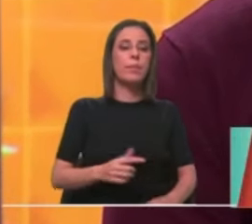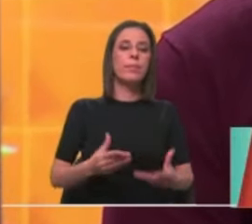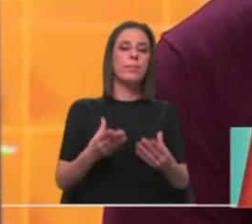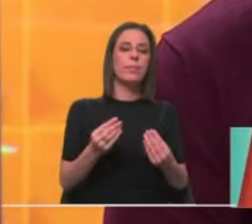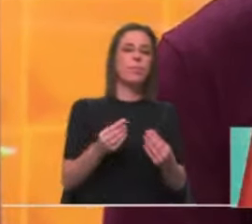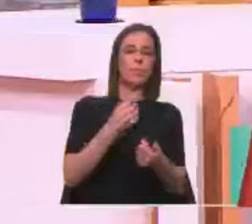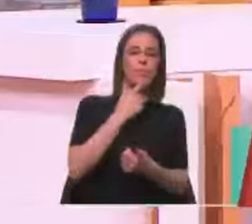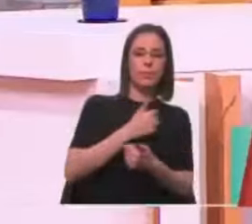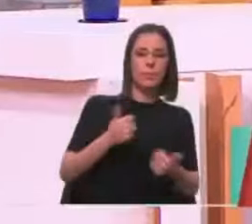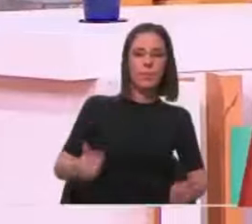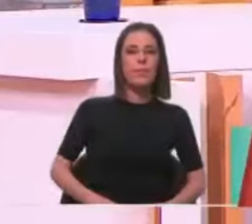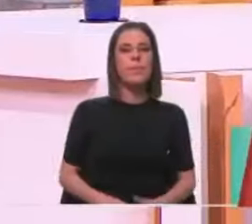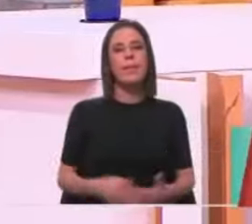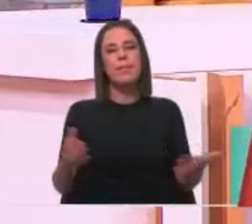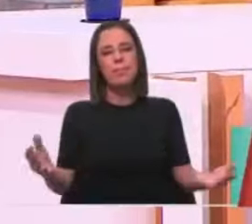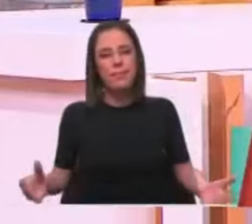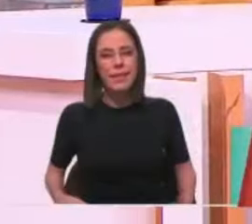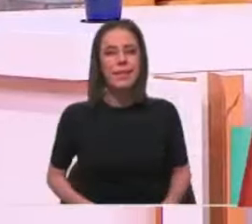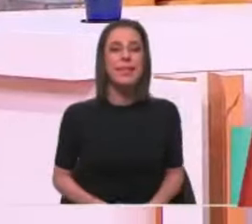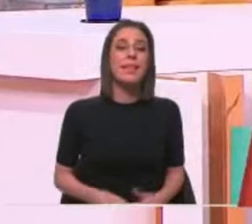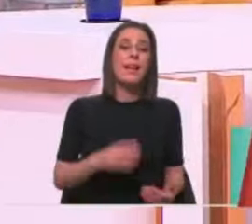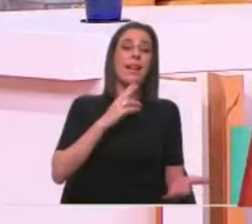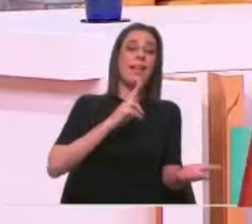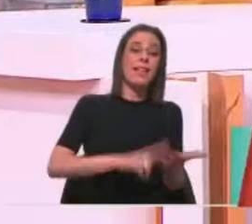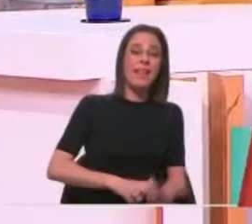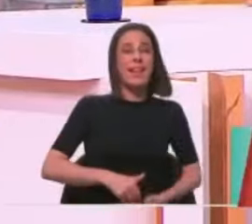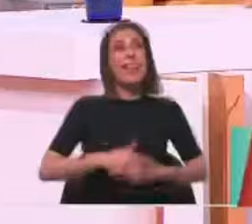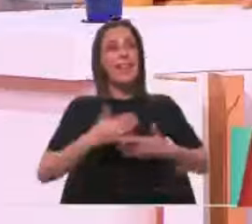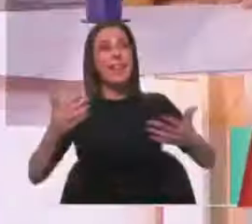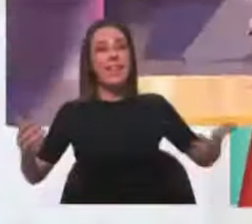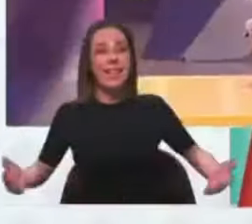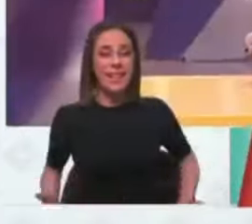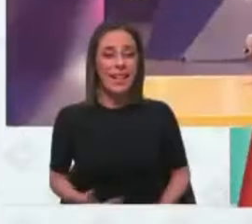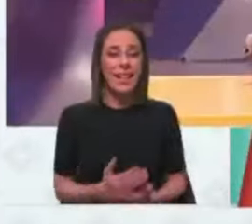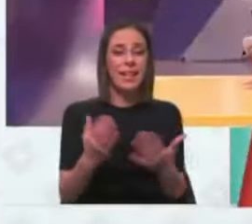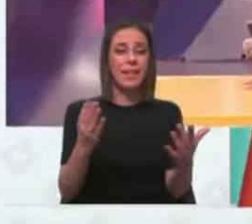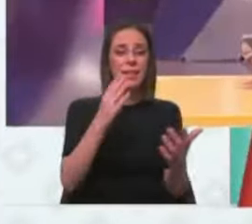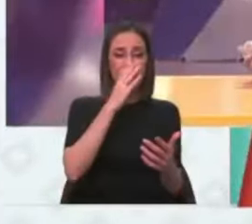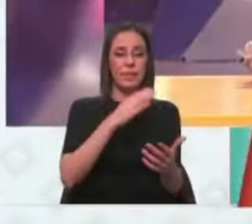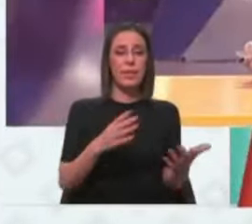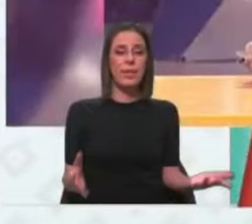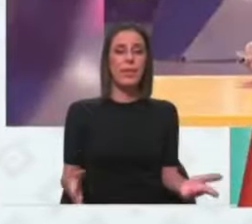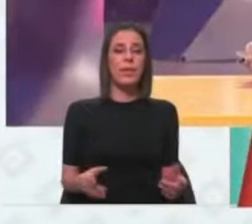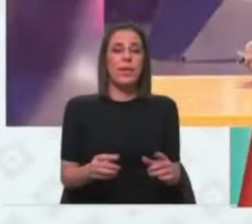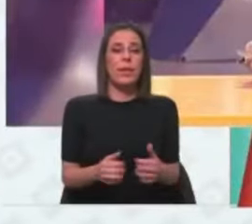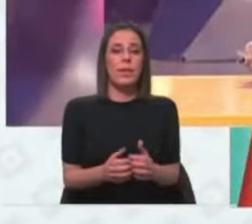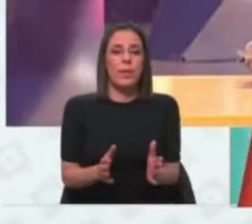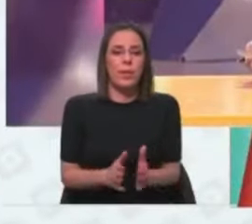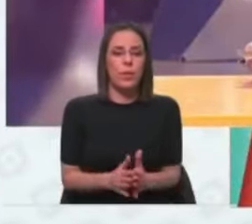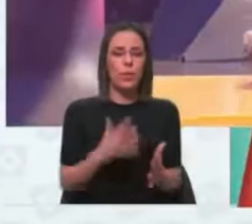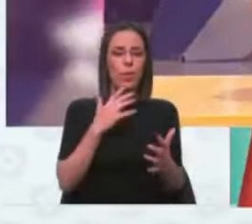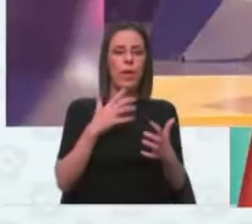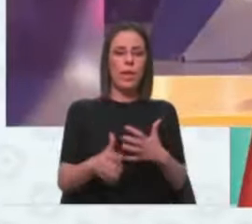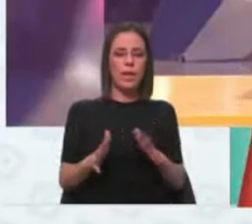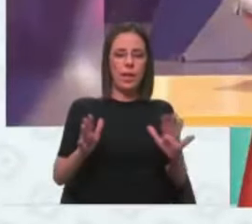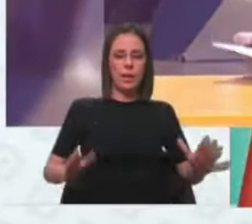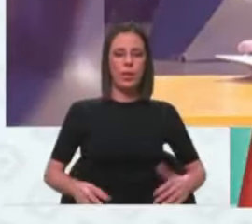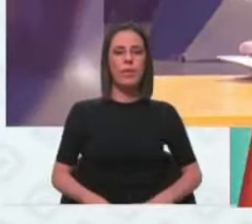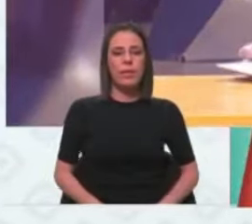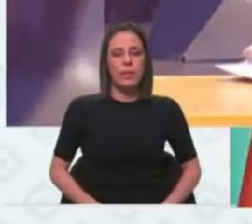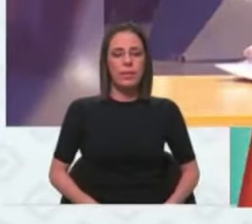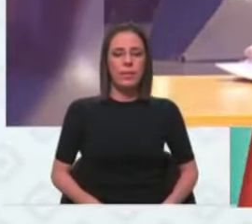Muito, muito bem, mas na realidade... Bem, vou melhor. Mas era tudo aleatório. Mas o que é que custava? Ou seja,